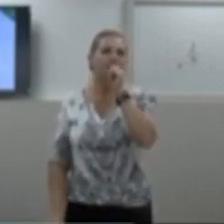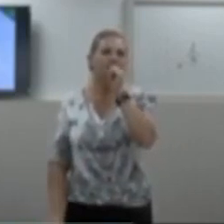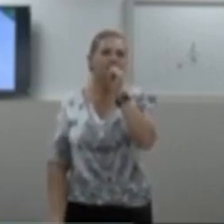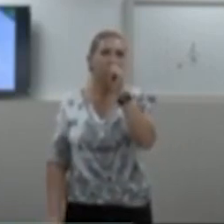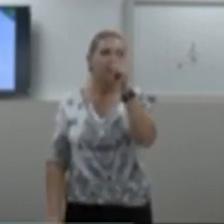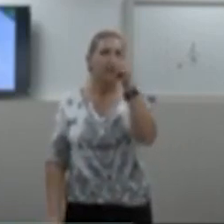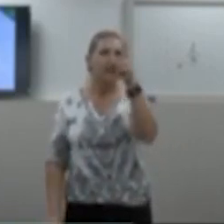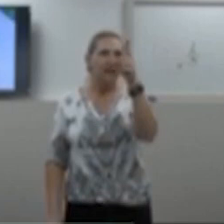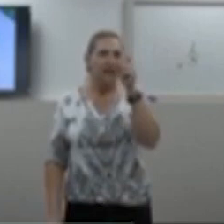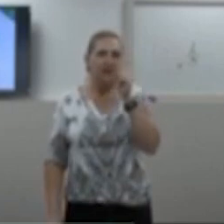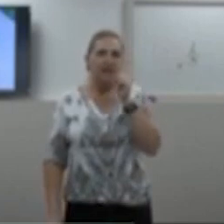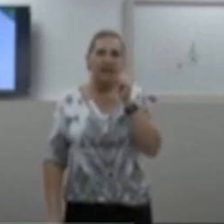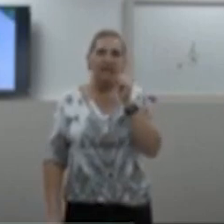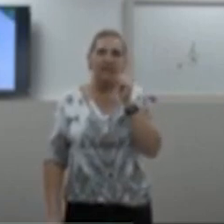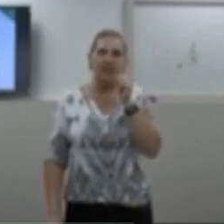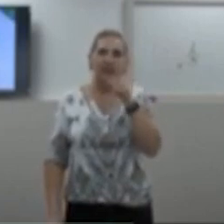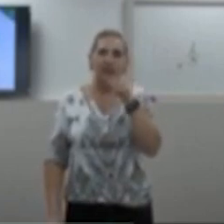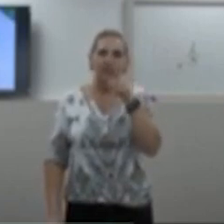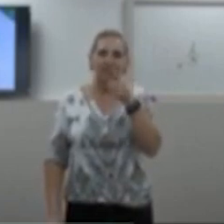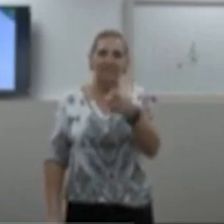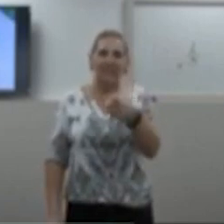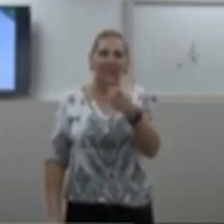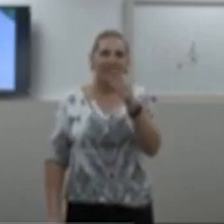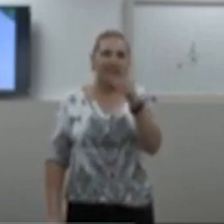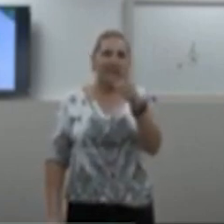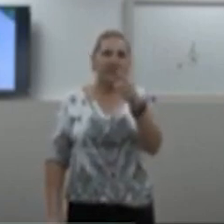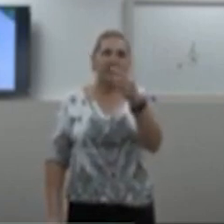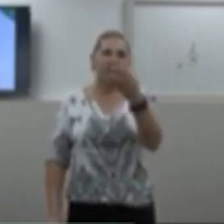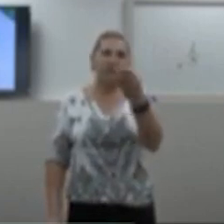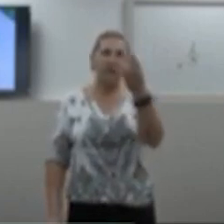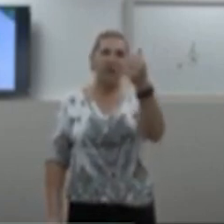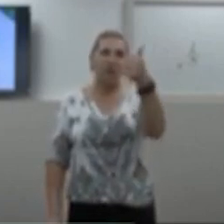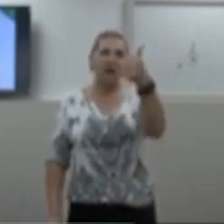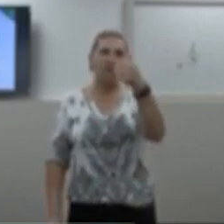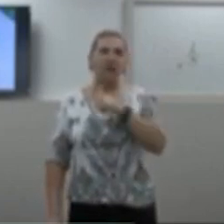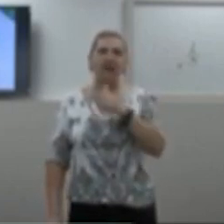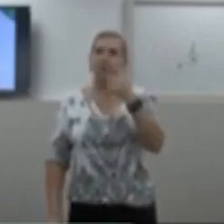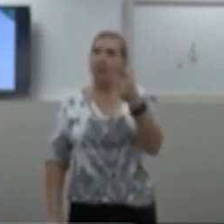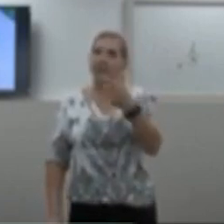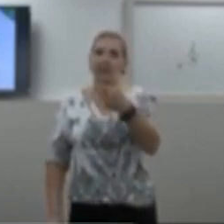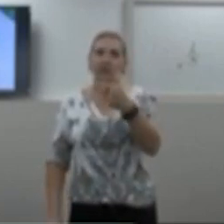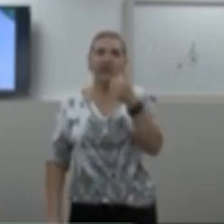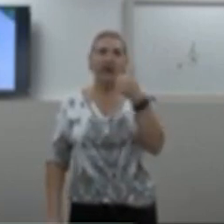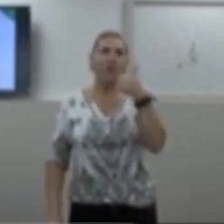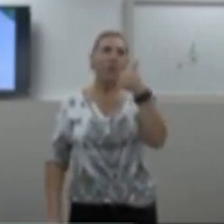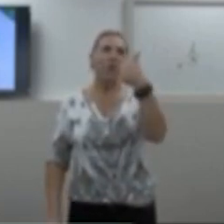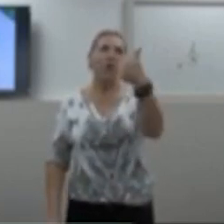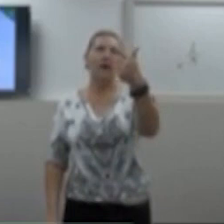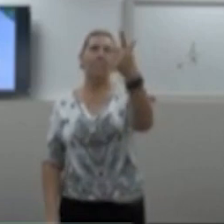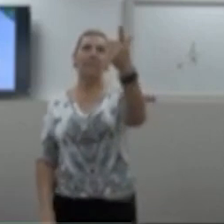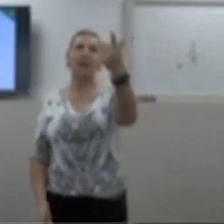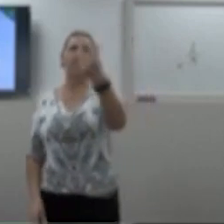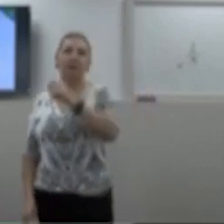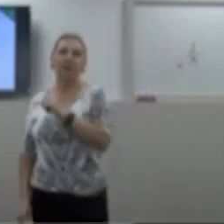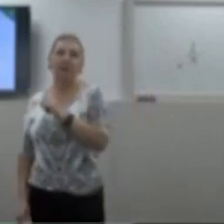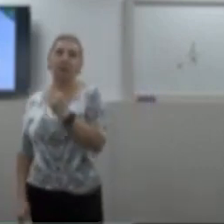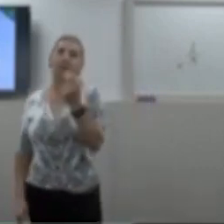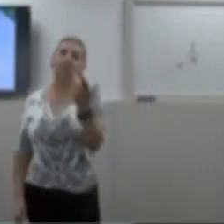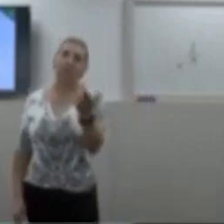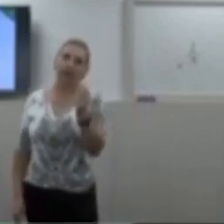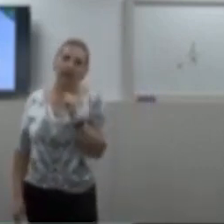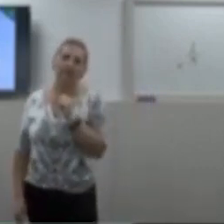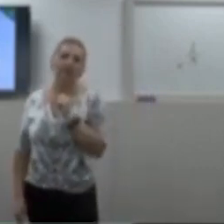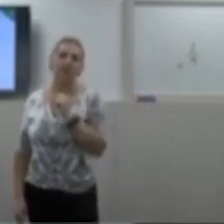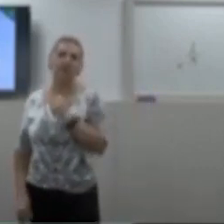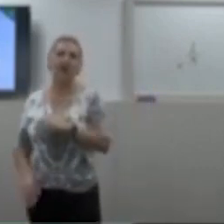Opa. Tem fracionário? Tem. Tem cardinal? Tem, ó. 4 colheres. 4 é cardinal. Meio